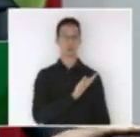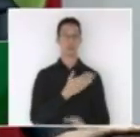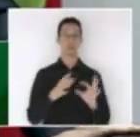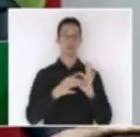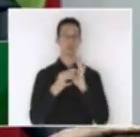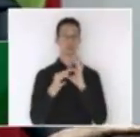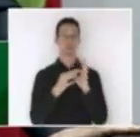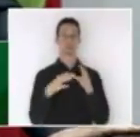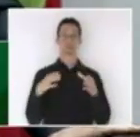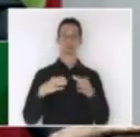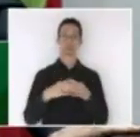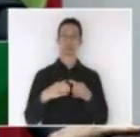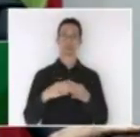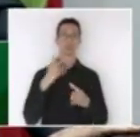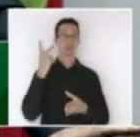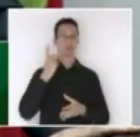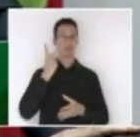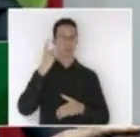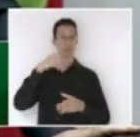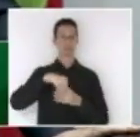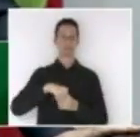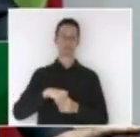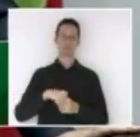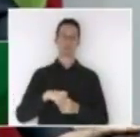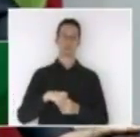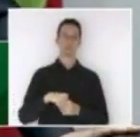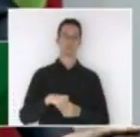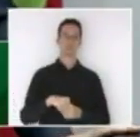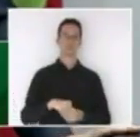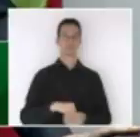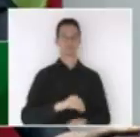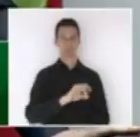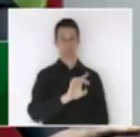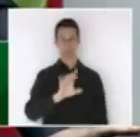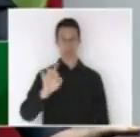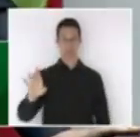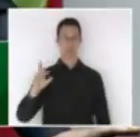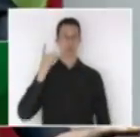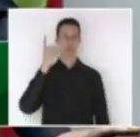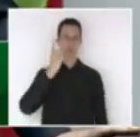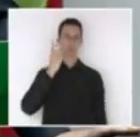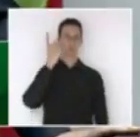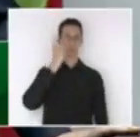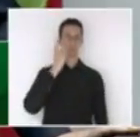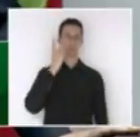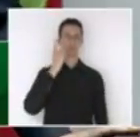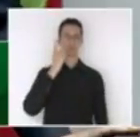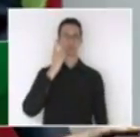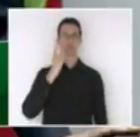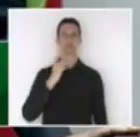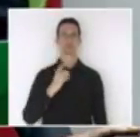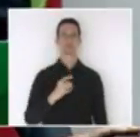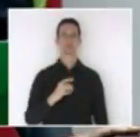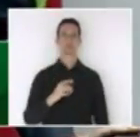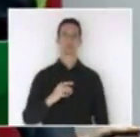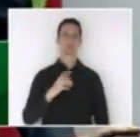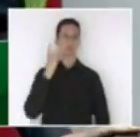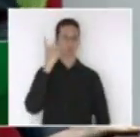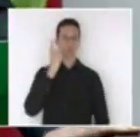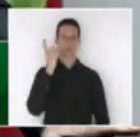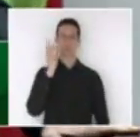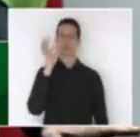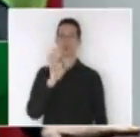político, onde cada um dos parlamentares, seja o deputado federal, estadual ou